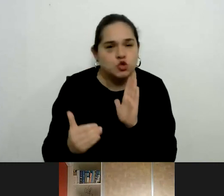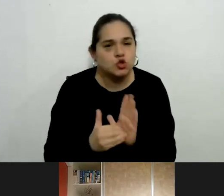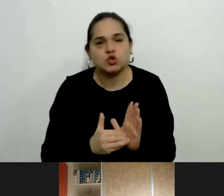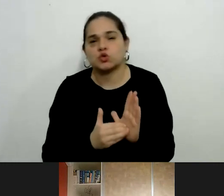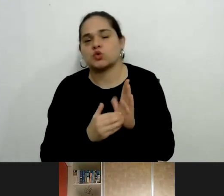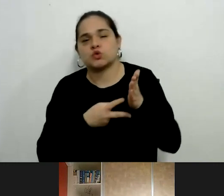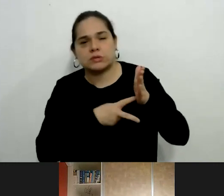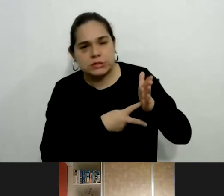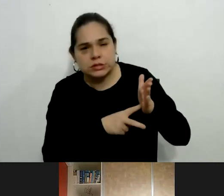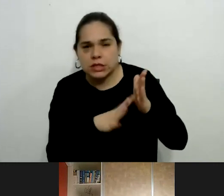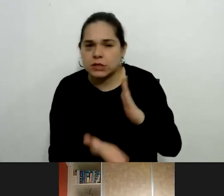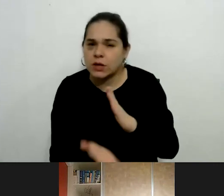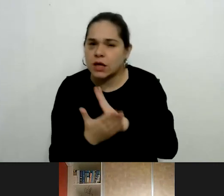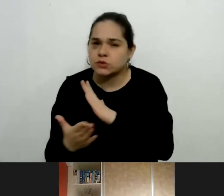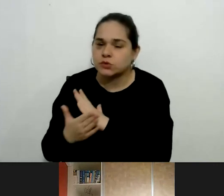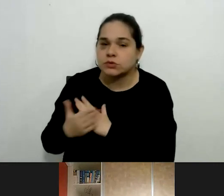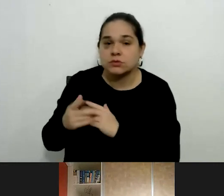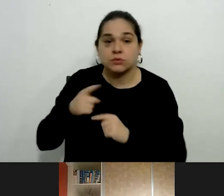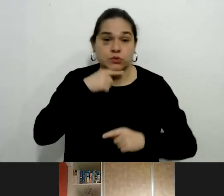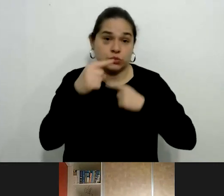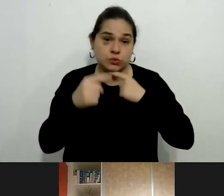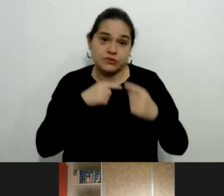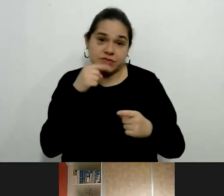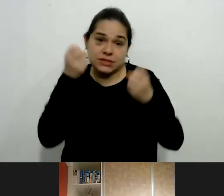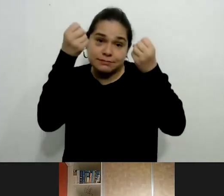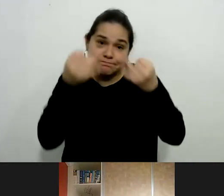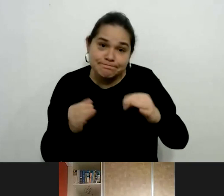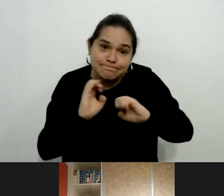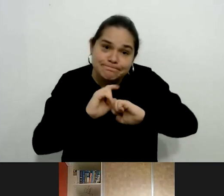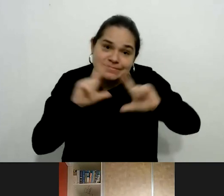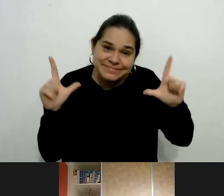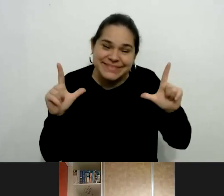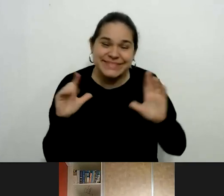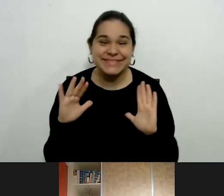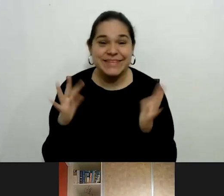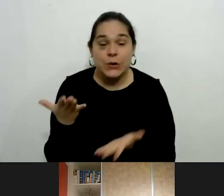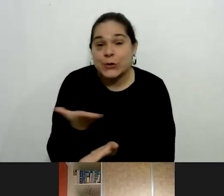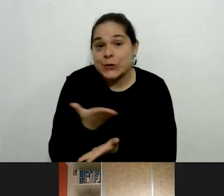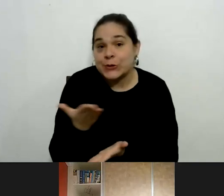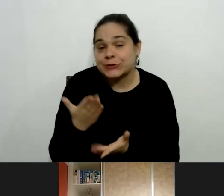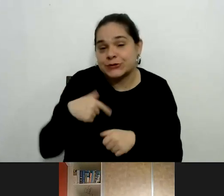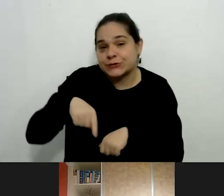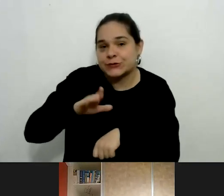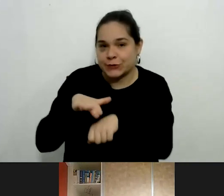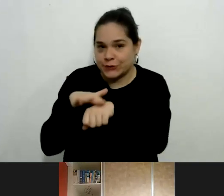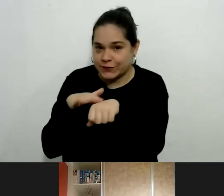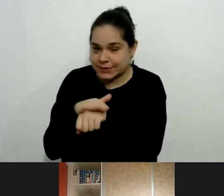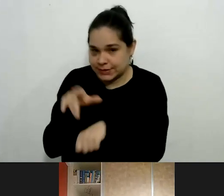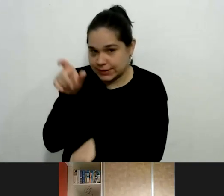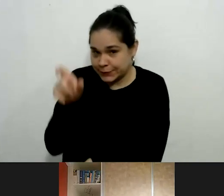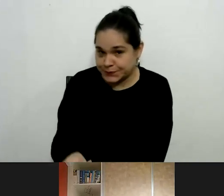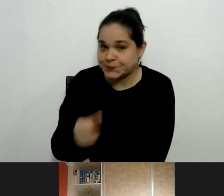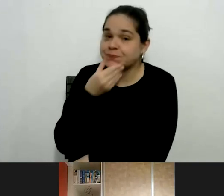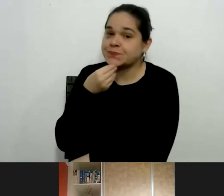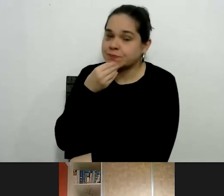sindicato para estar sanando essa dúvida e como você disse, até hoje eu falei com um trabalhador que foi buscar um PPP que pediu o PDV lá na Renault